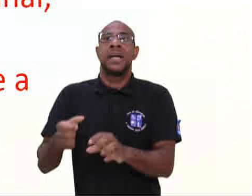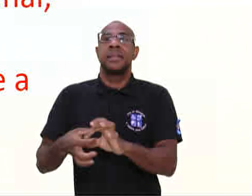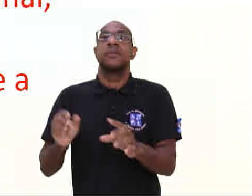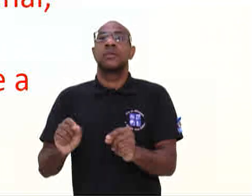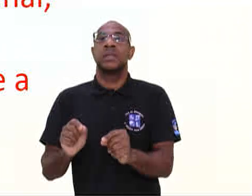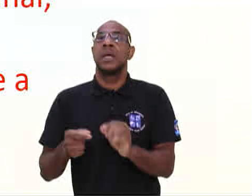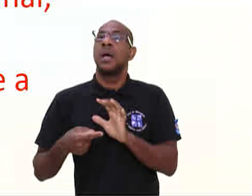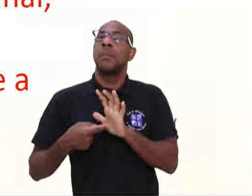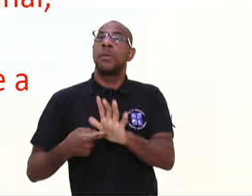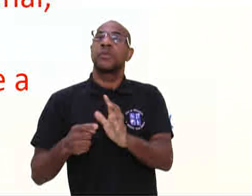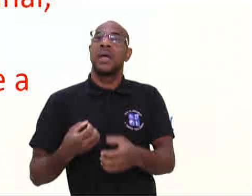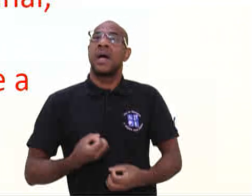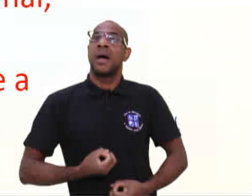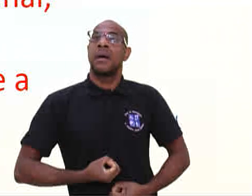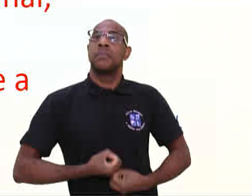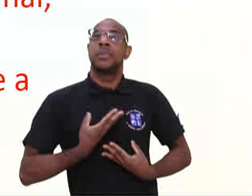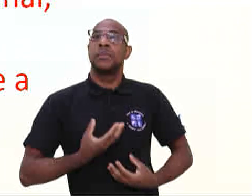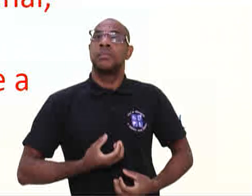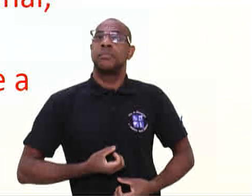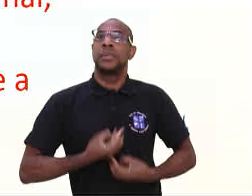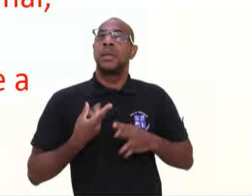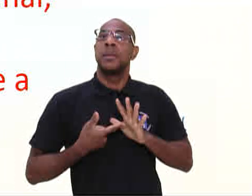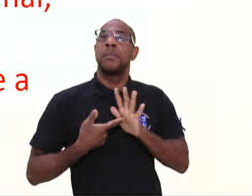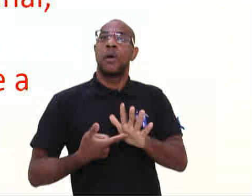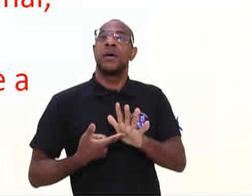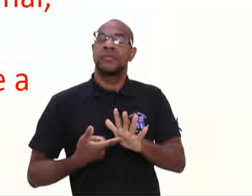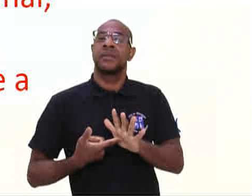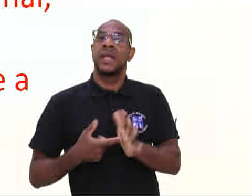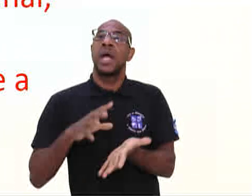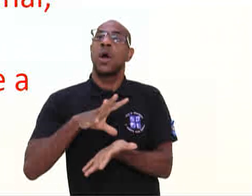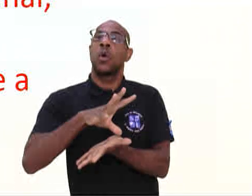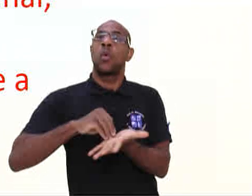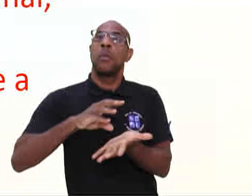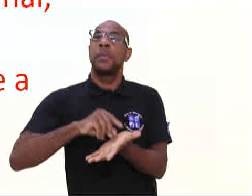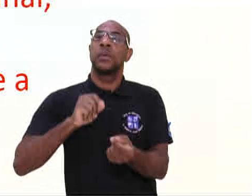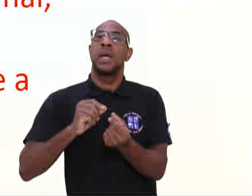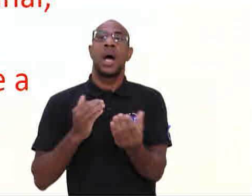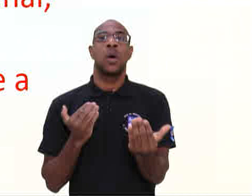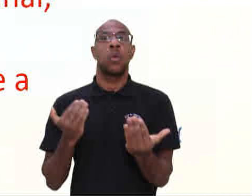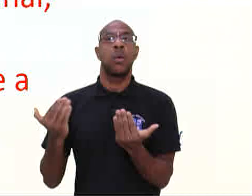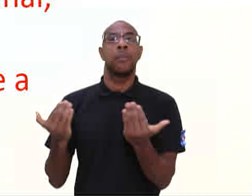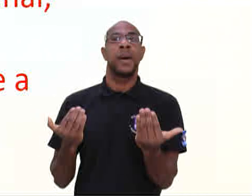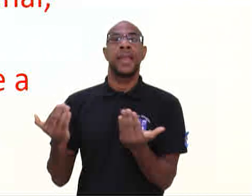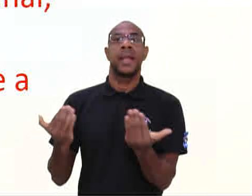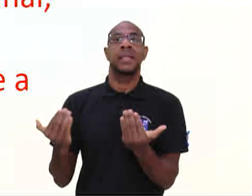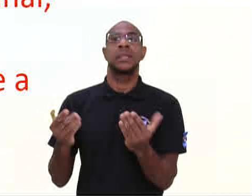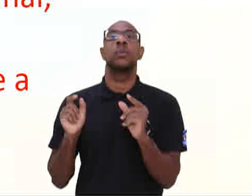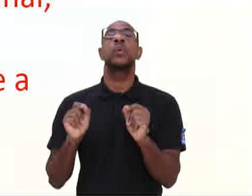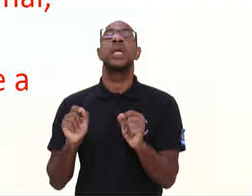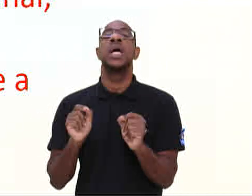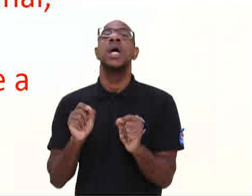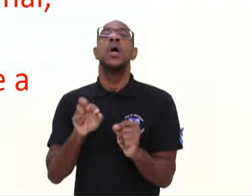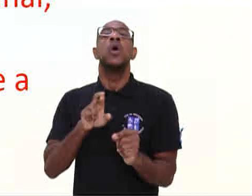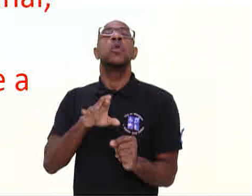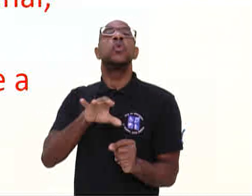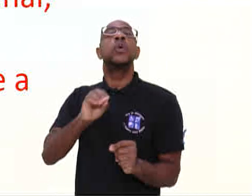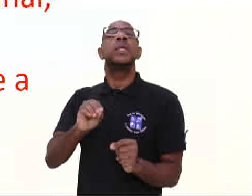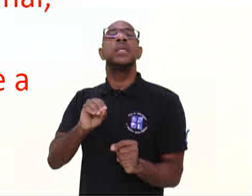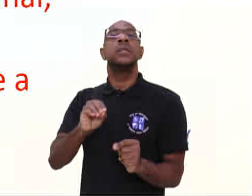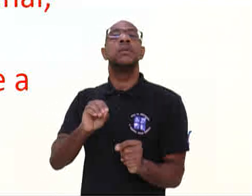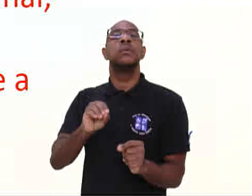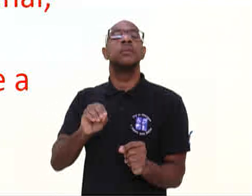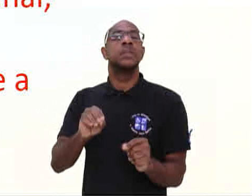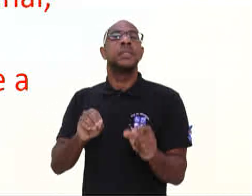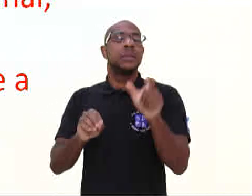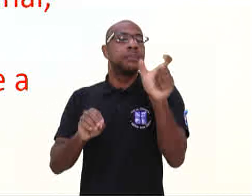poesia mimetiza, ela simula, ela imita a comparação entre os rios e a gente, cuja vida se